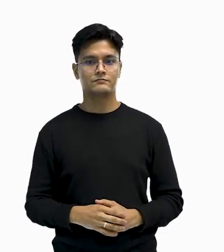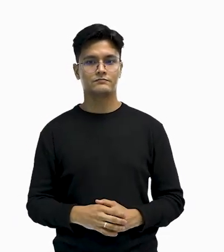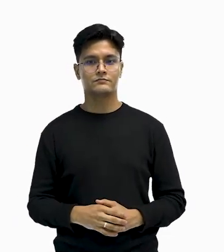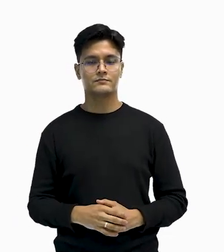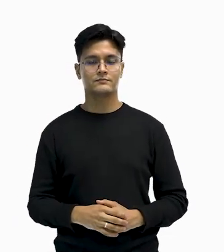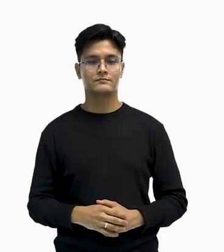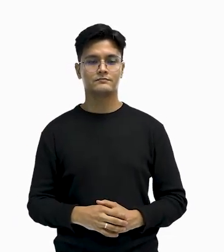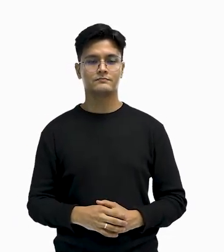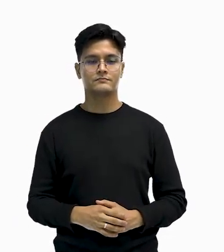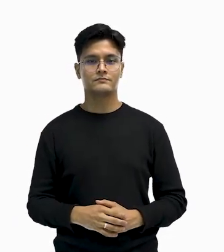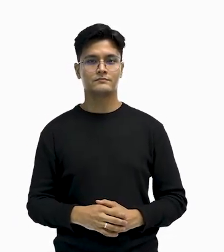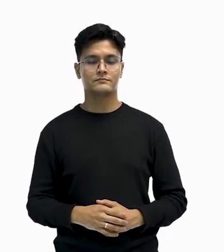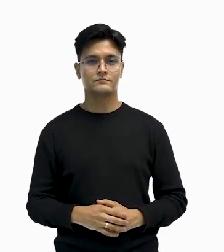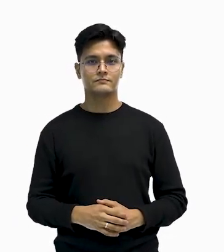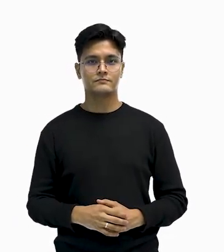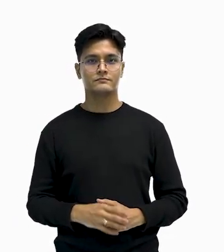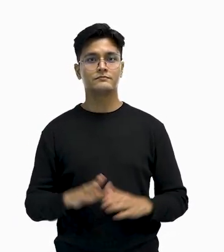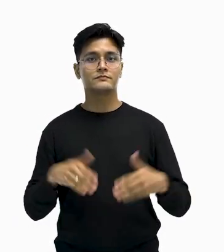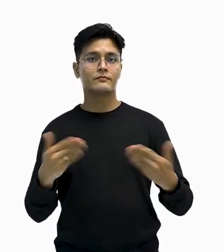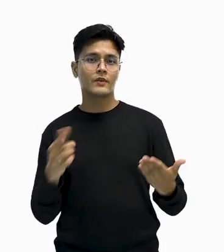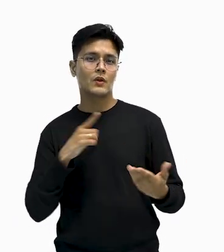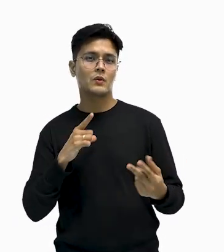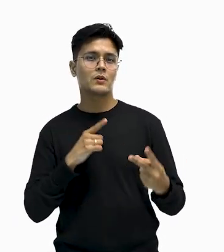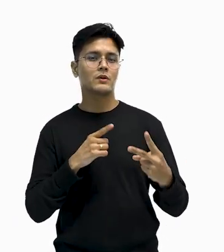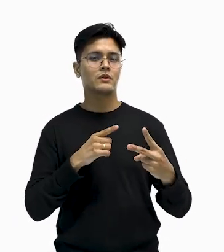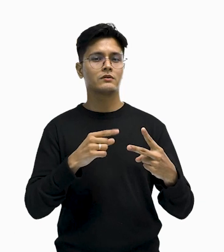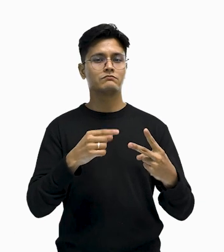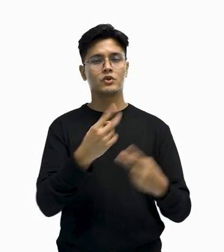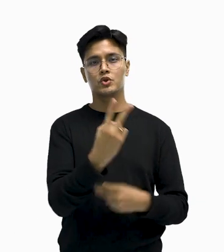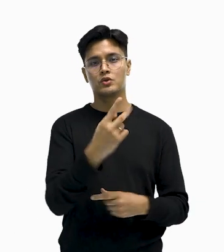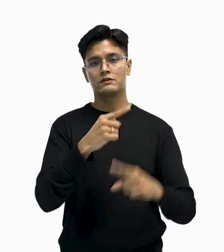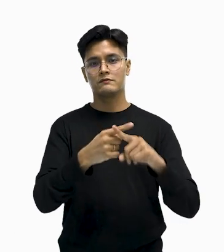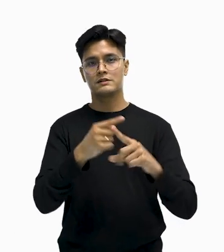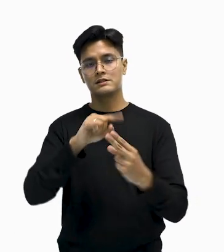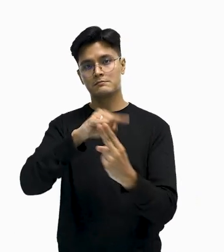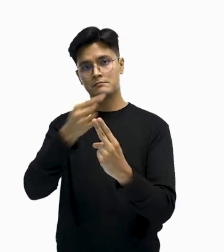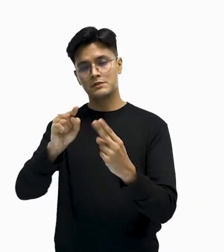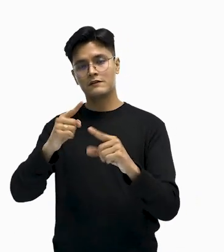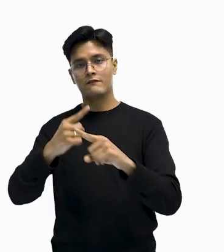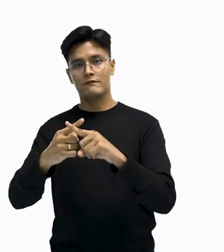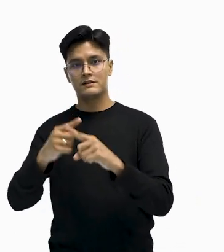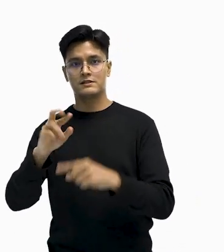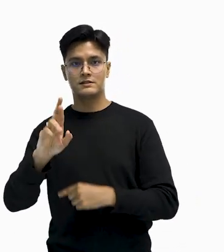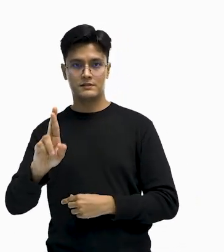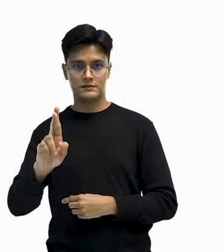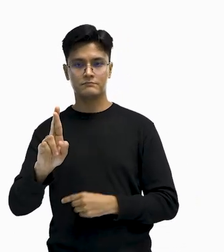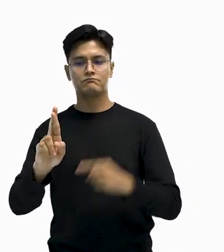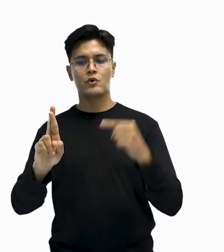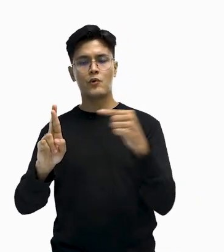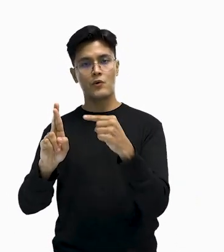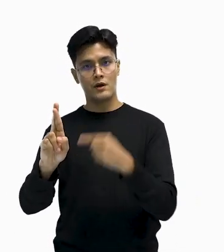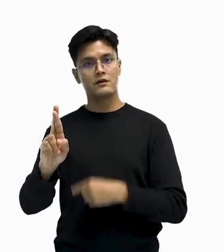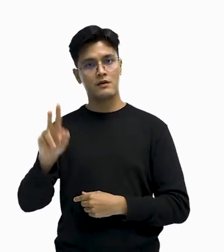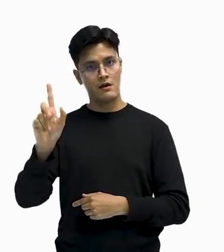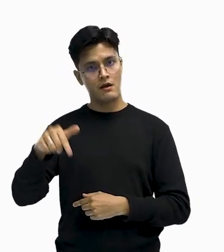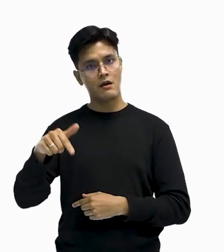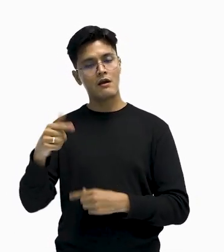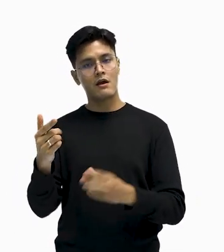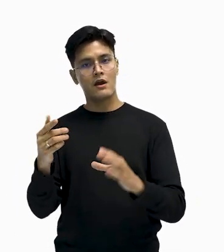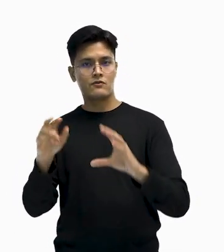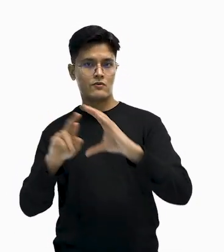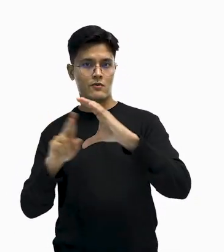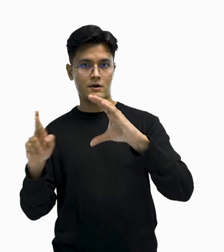feio. Agora, tá? Então eu vou ter 2 vezes π vezes R, onde R é a medida do